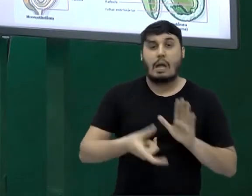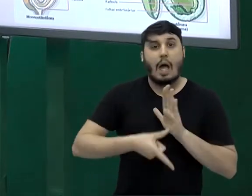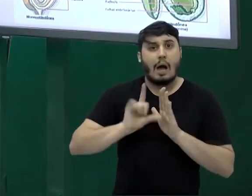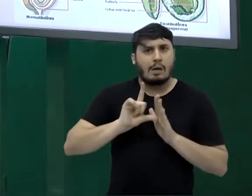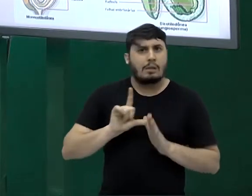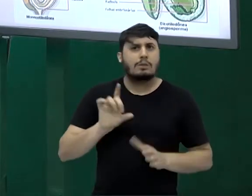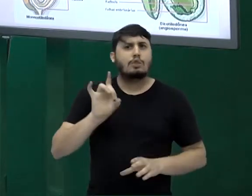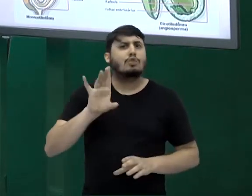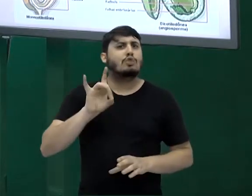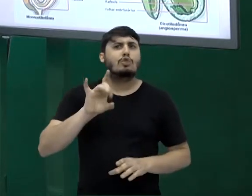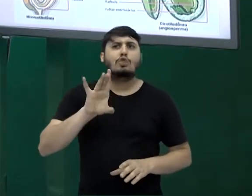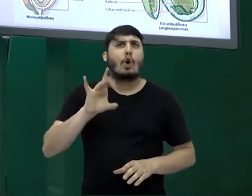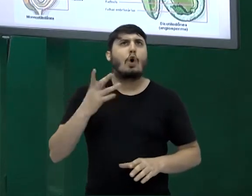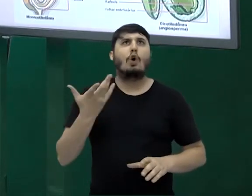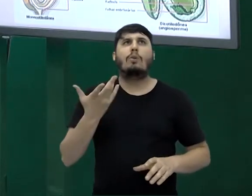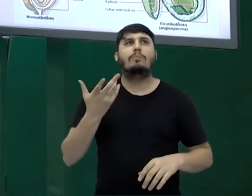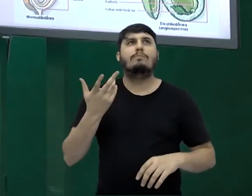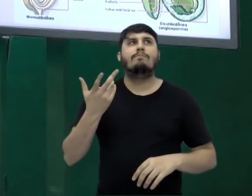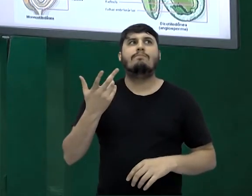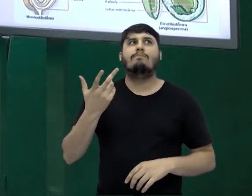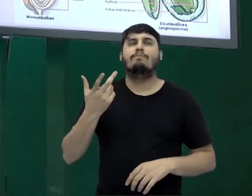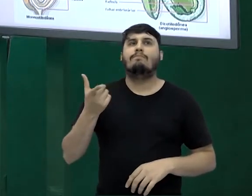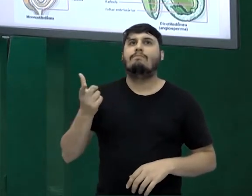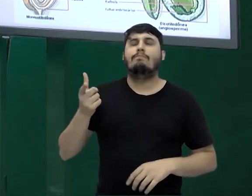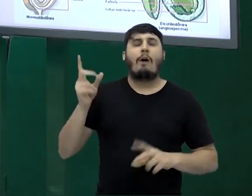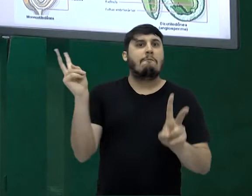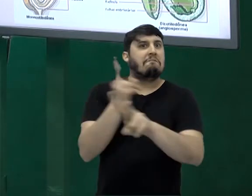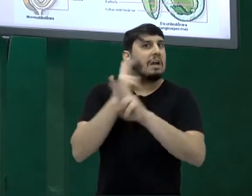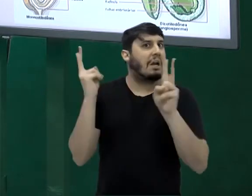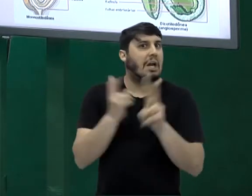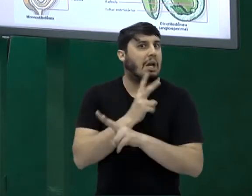da semente, você tem